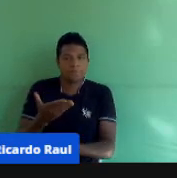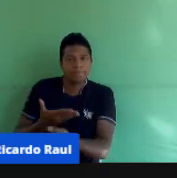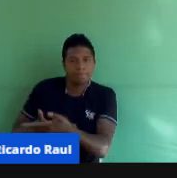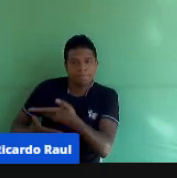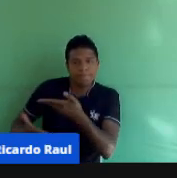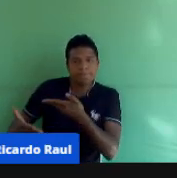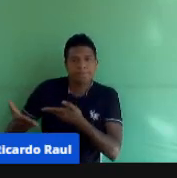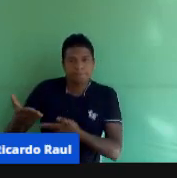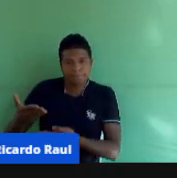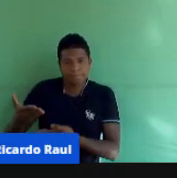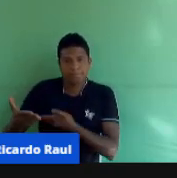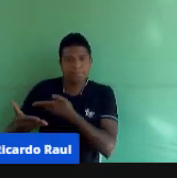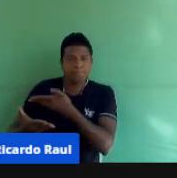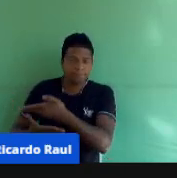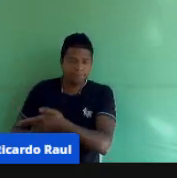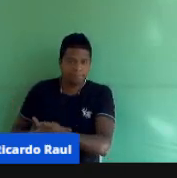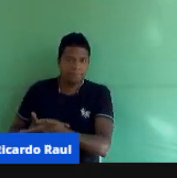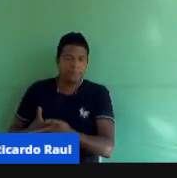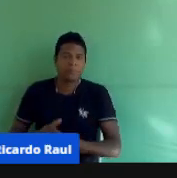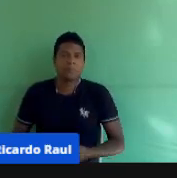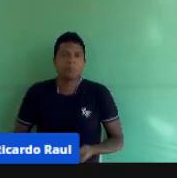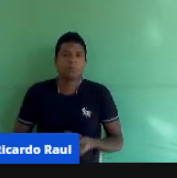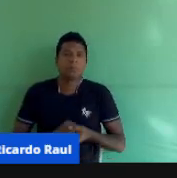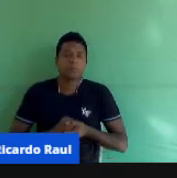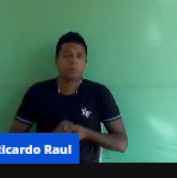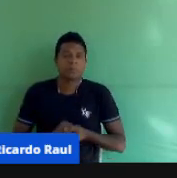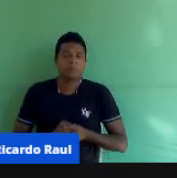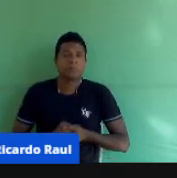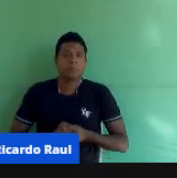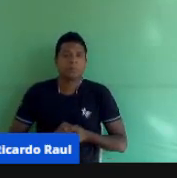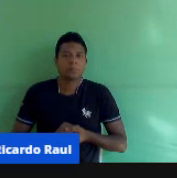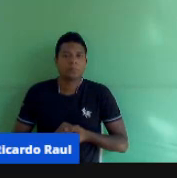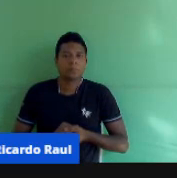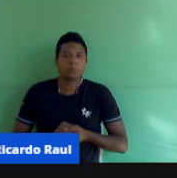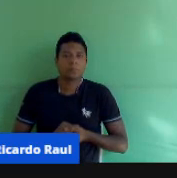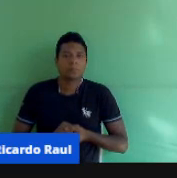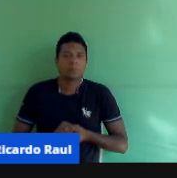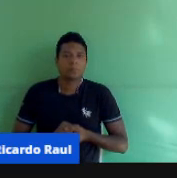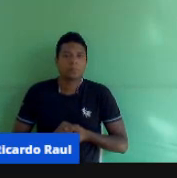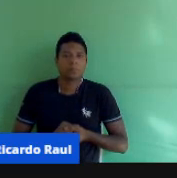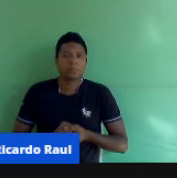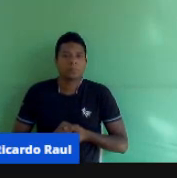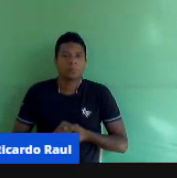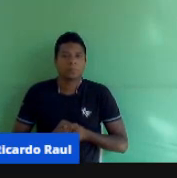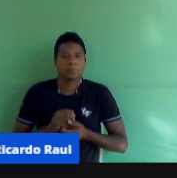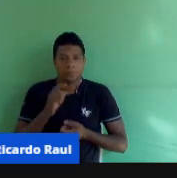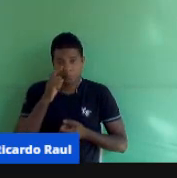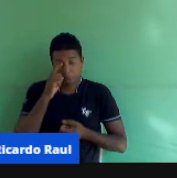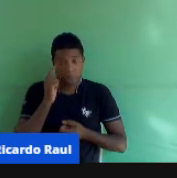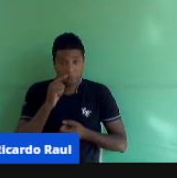nós vamos avançar durante essa fala minha. Pode passar, por favor.